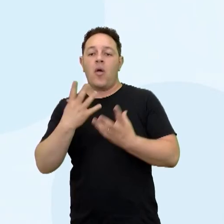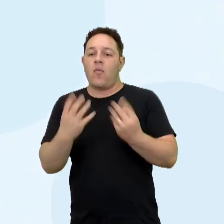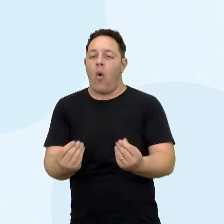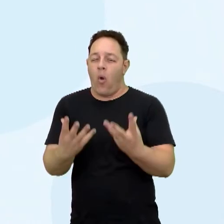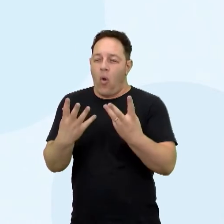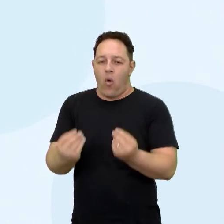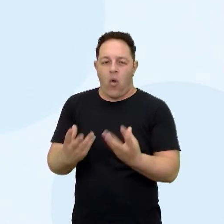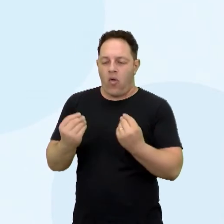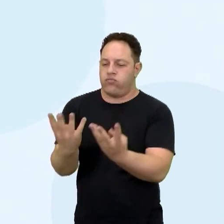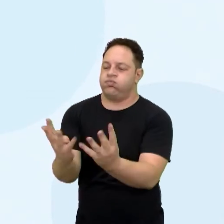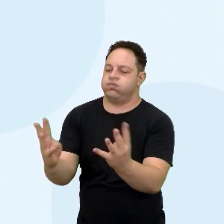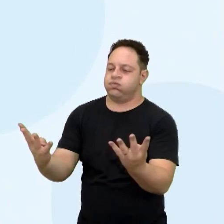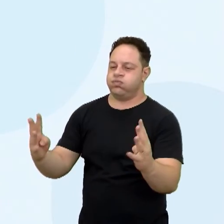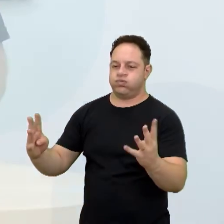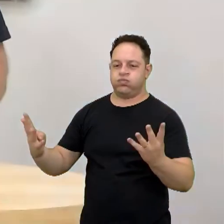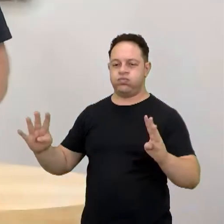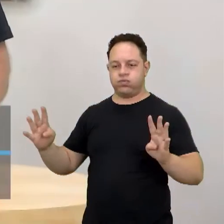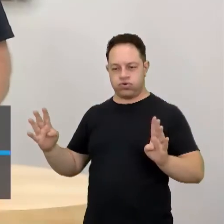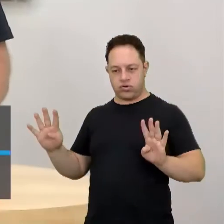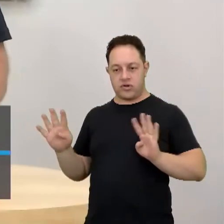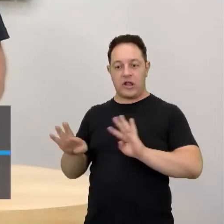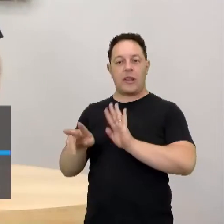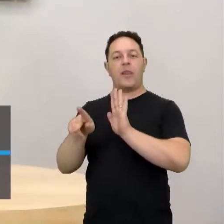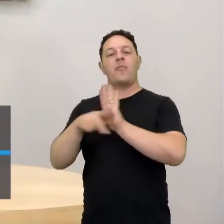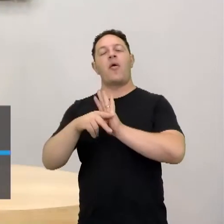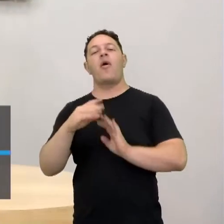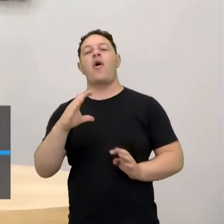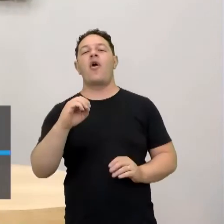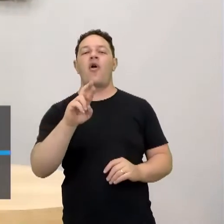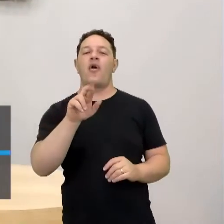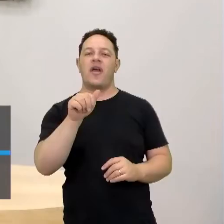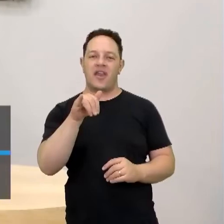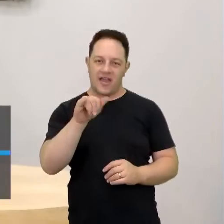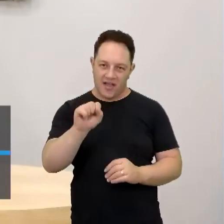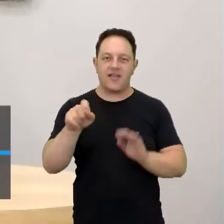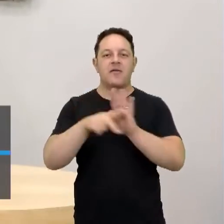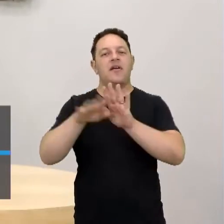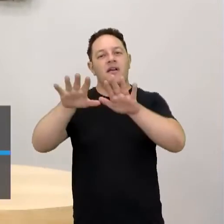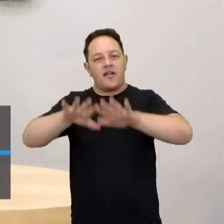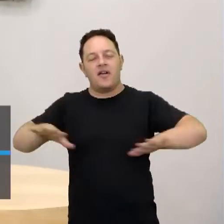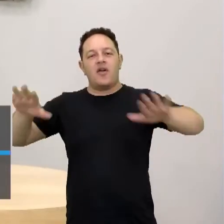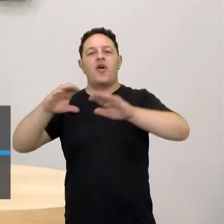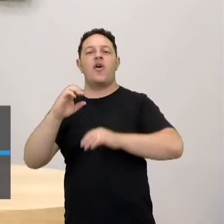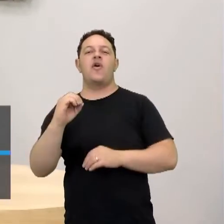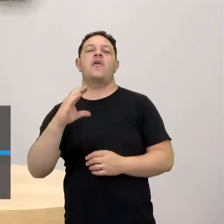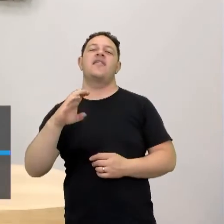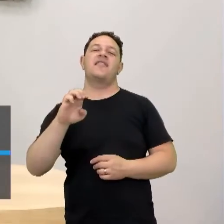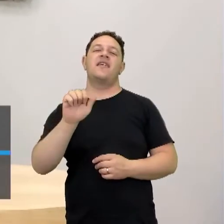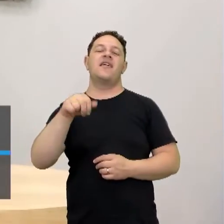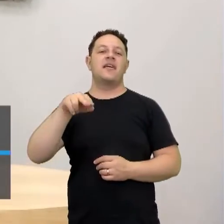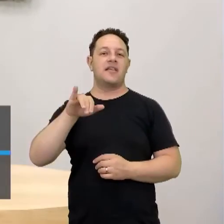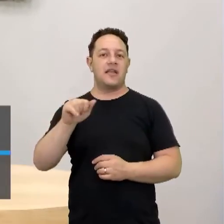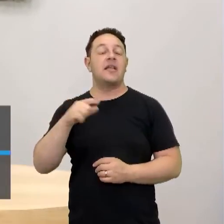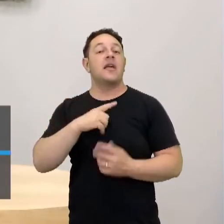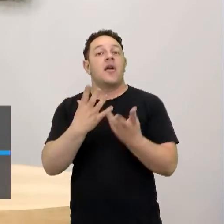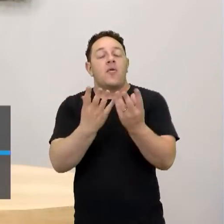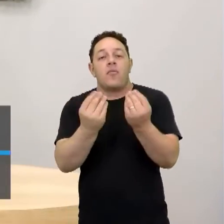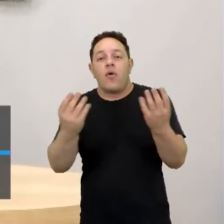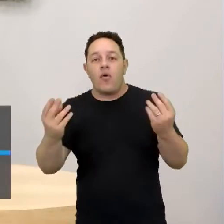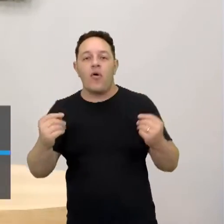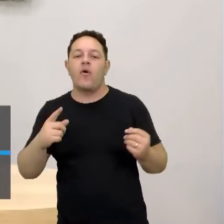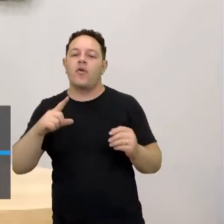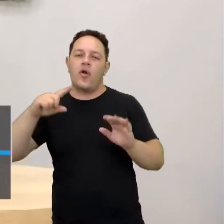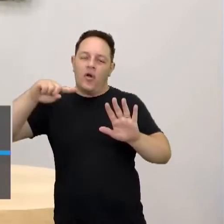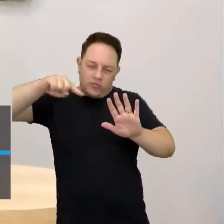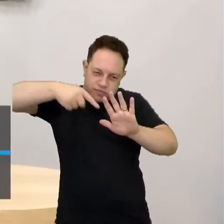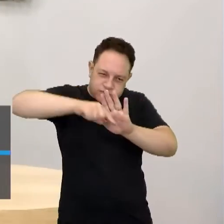nós temos na região aí da Oceania, né? Tem várias fossas marinhas, né, que são as regiões mais